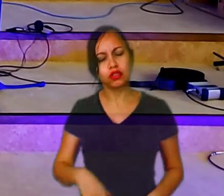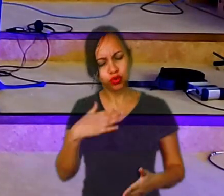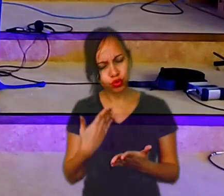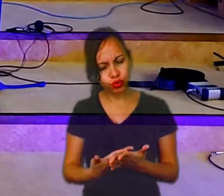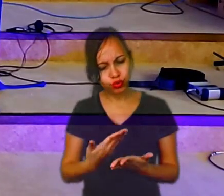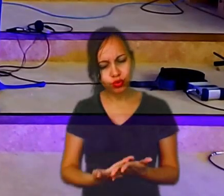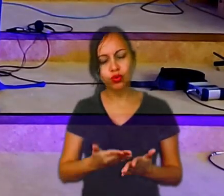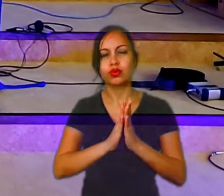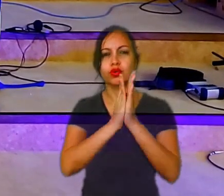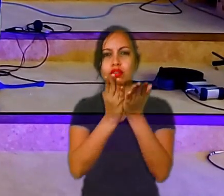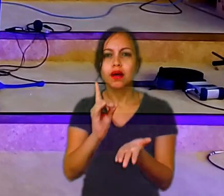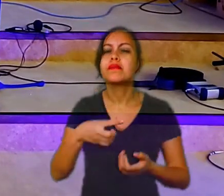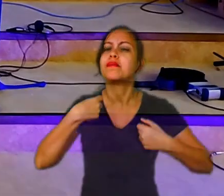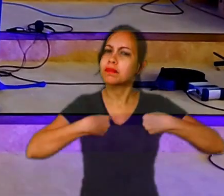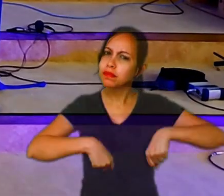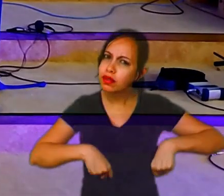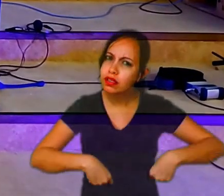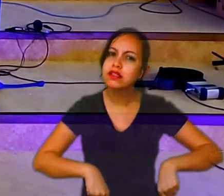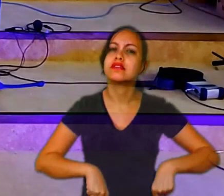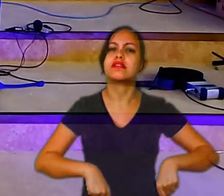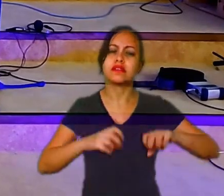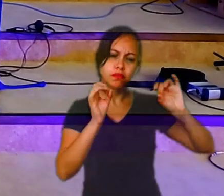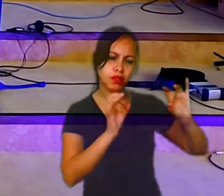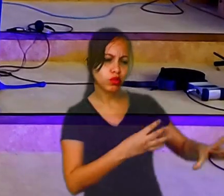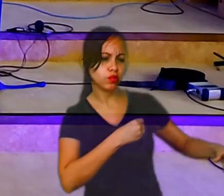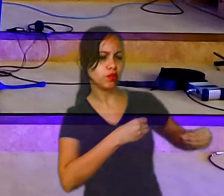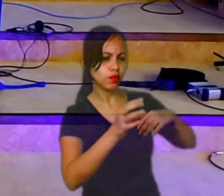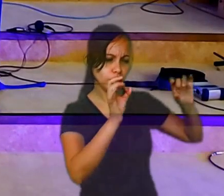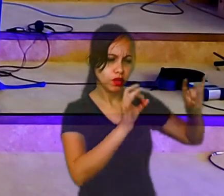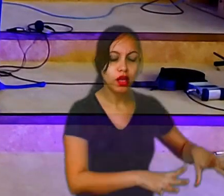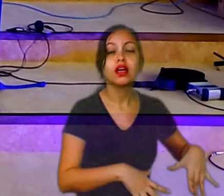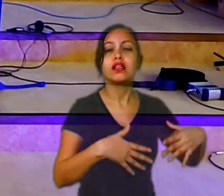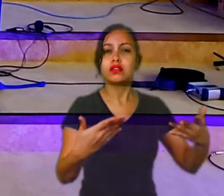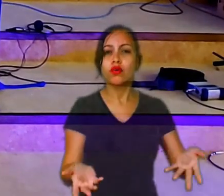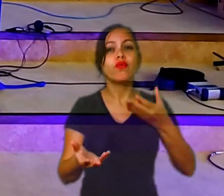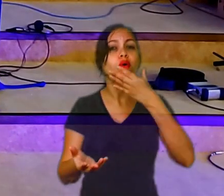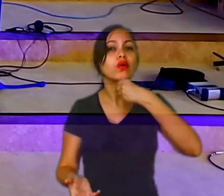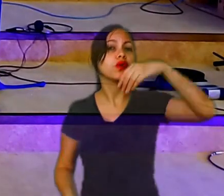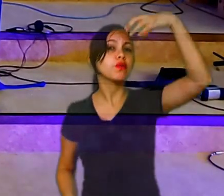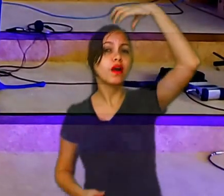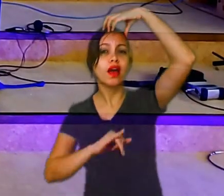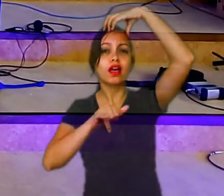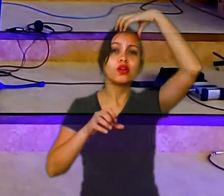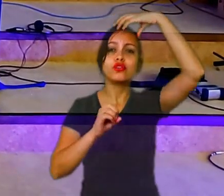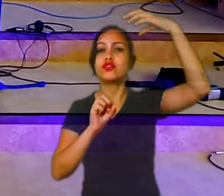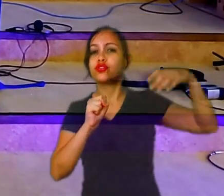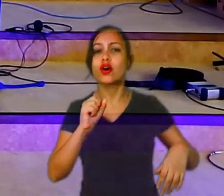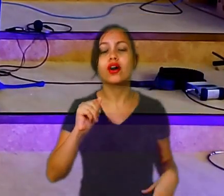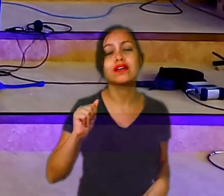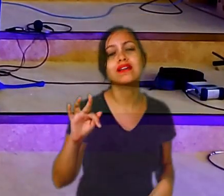meditação da palavra, uma vida de renúncia. Foi isso que Josafá determinou para Israel.